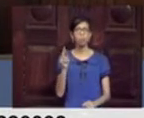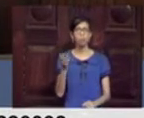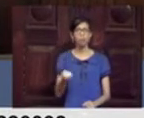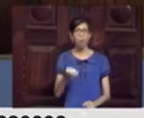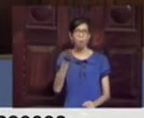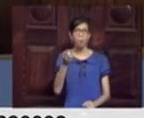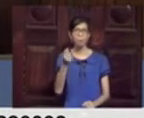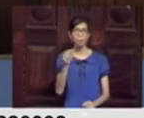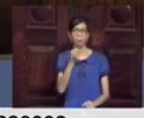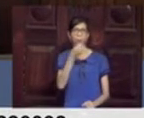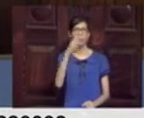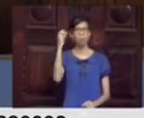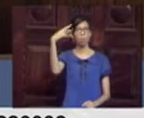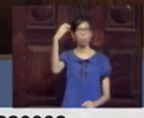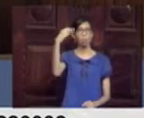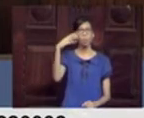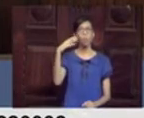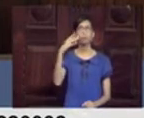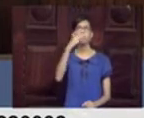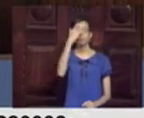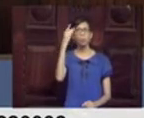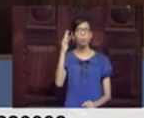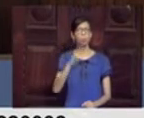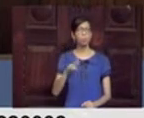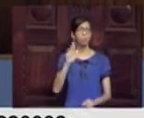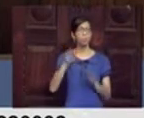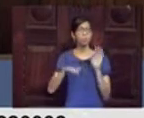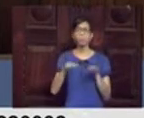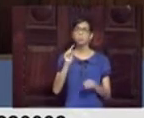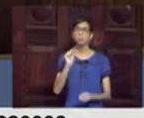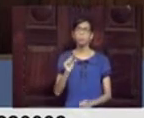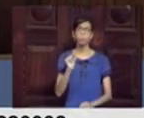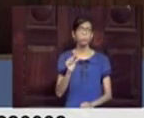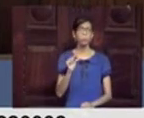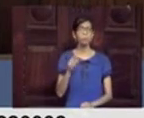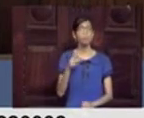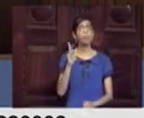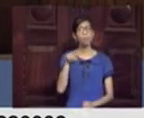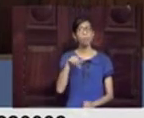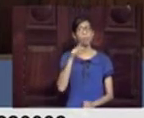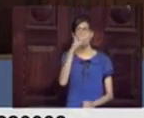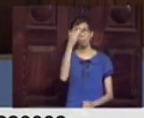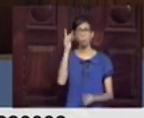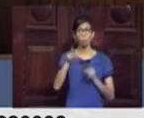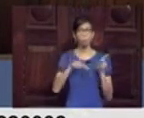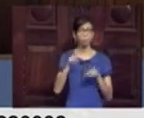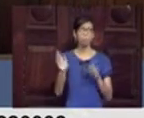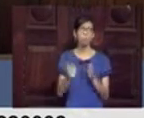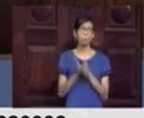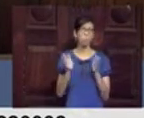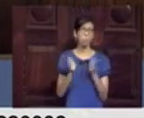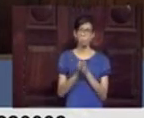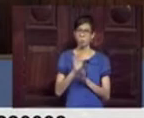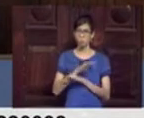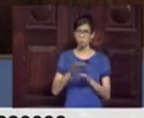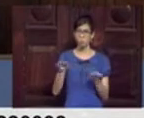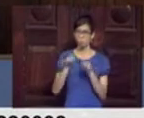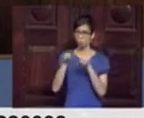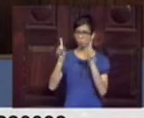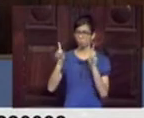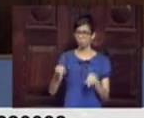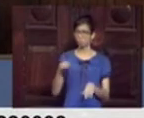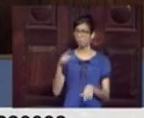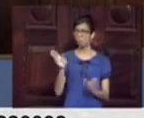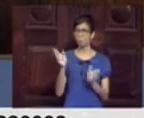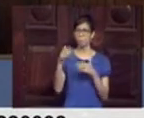da energia, de quem consome menos, inclusive, da população mais pobre, não é só a servidor que esse pacote